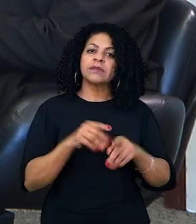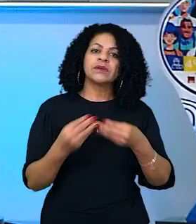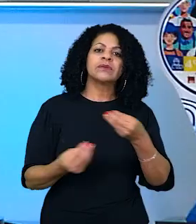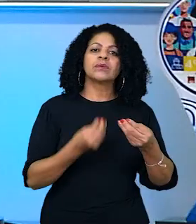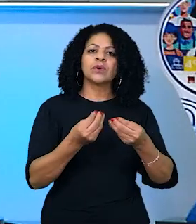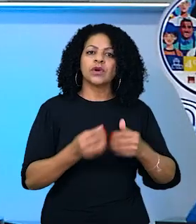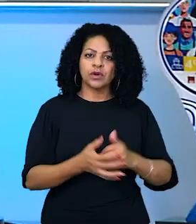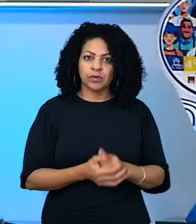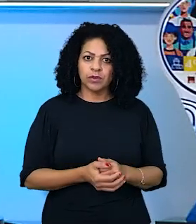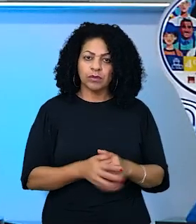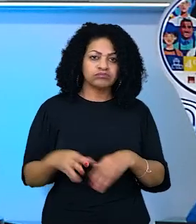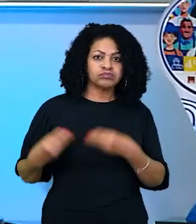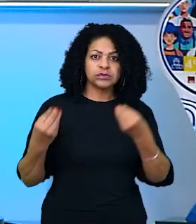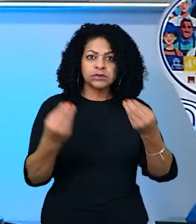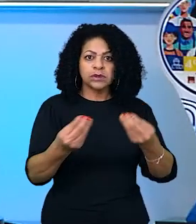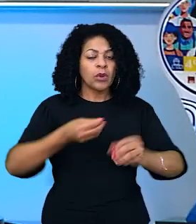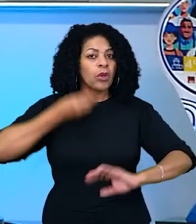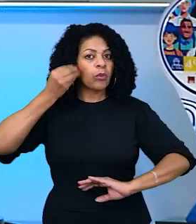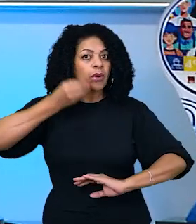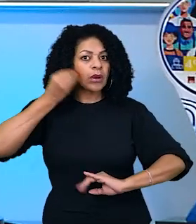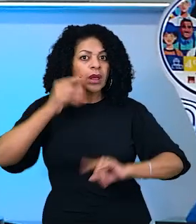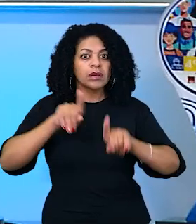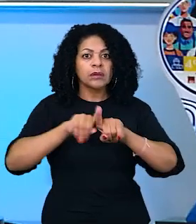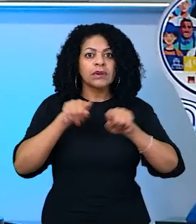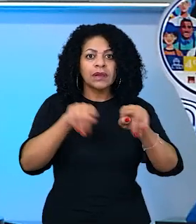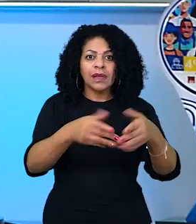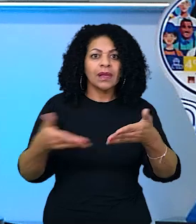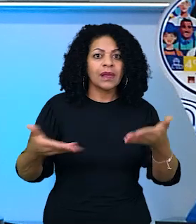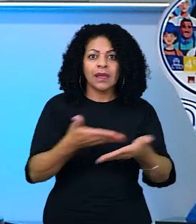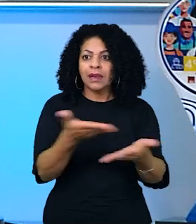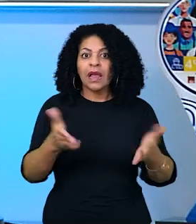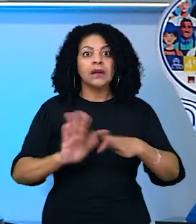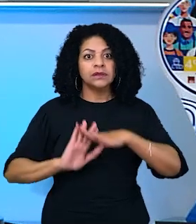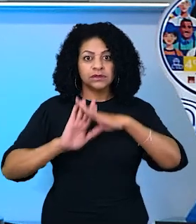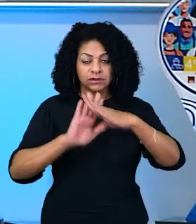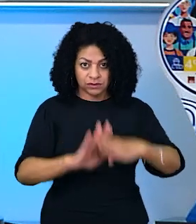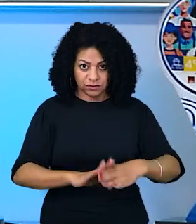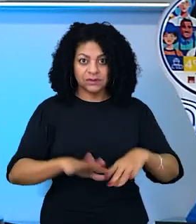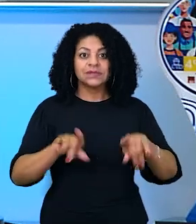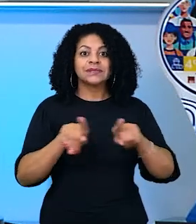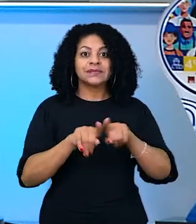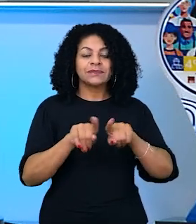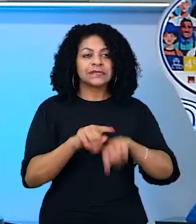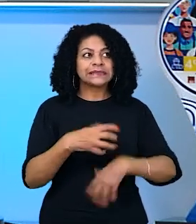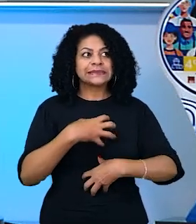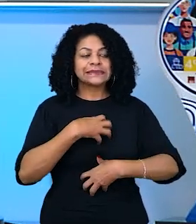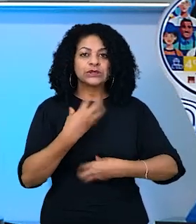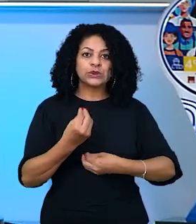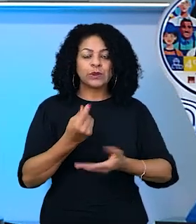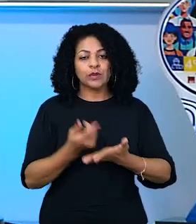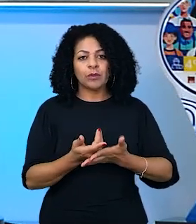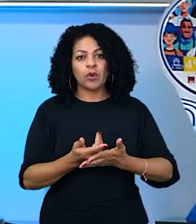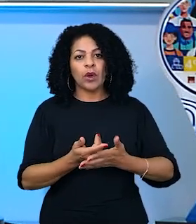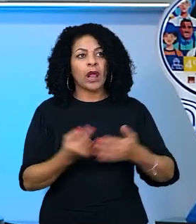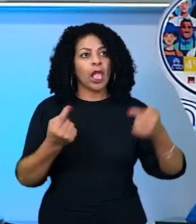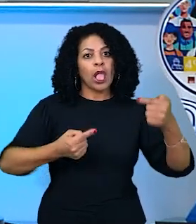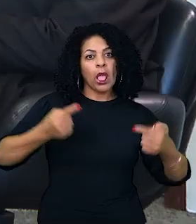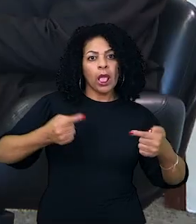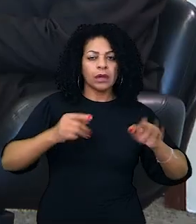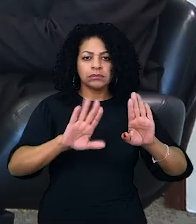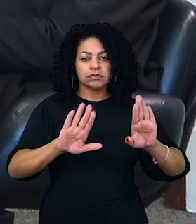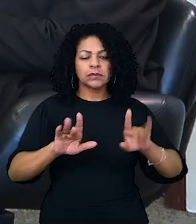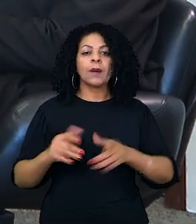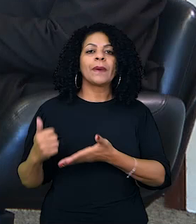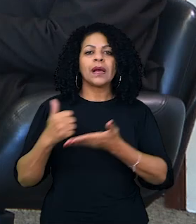tenha tranquilidade para que seus membros possam fiscalizar, colaborar, que não seja algo no sentido de competição com o empregador.